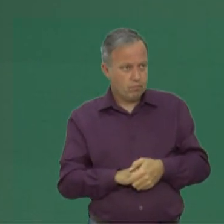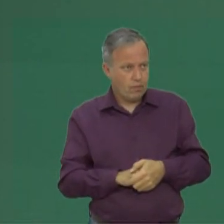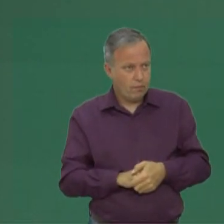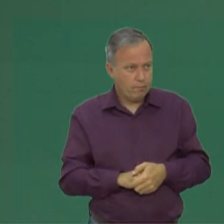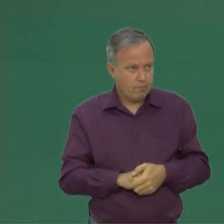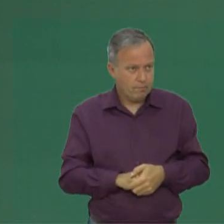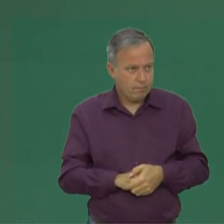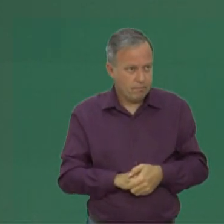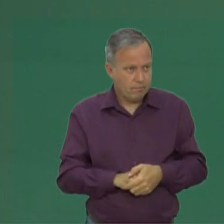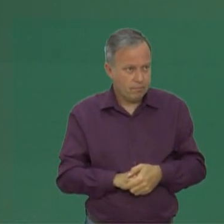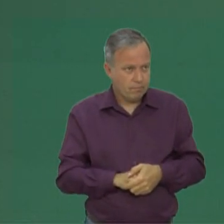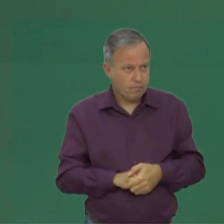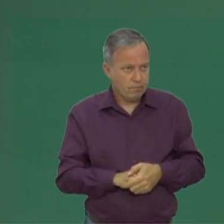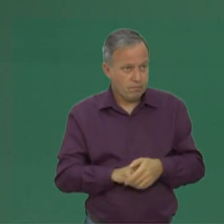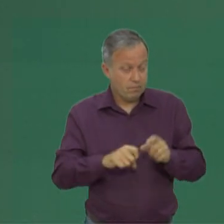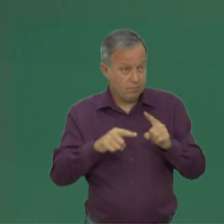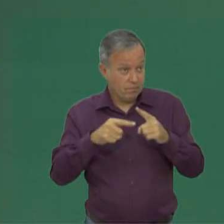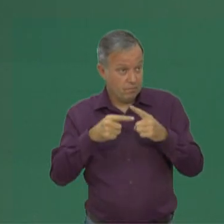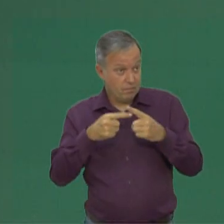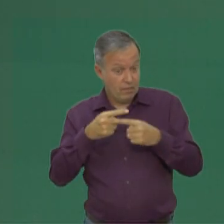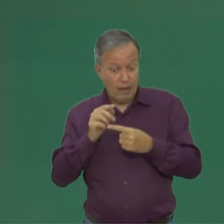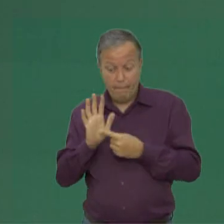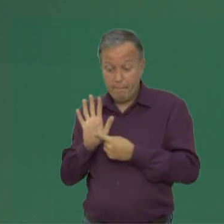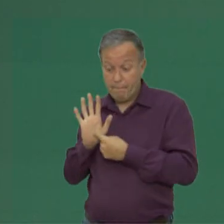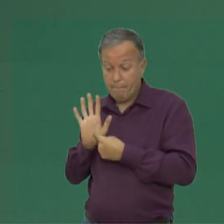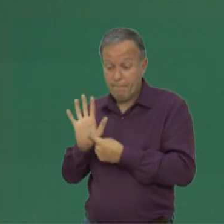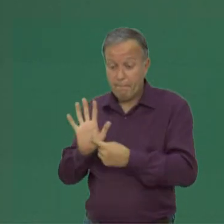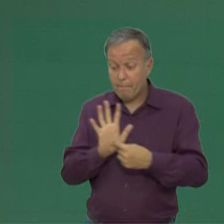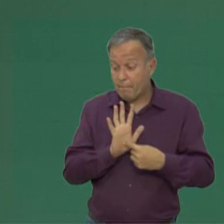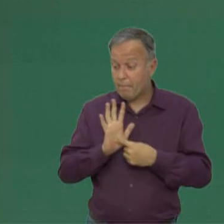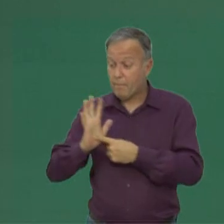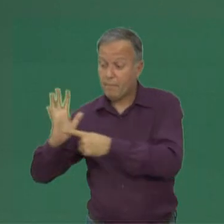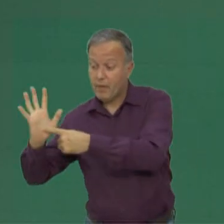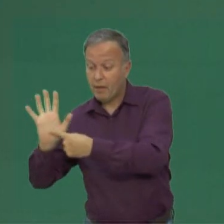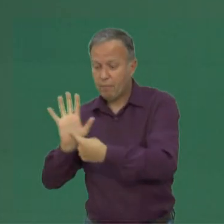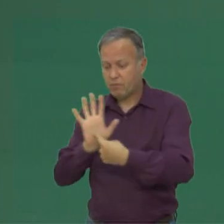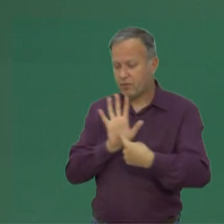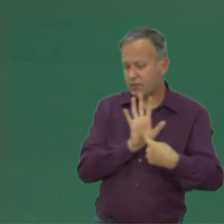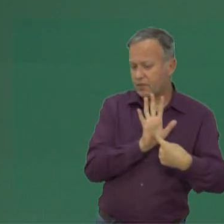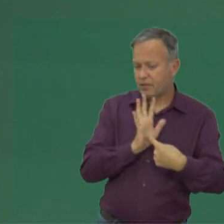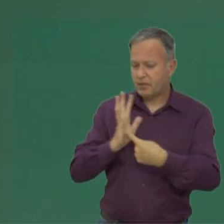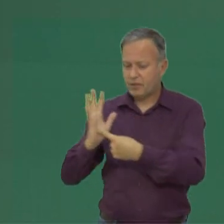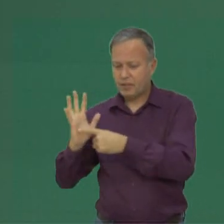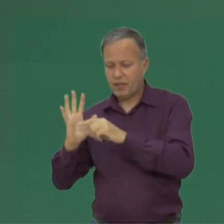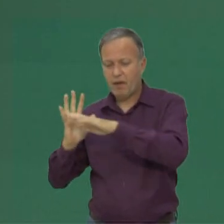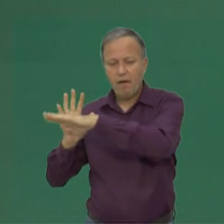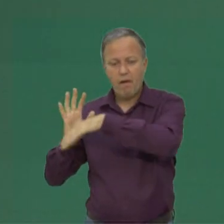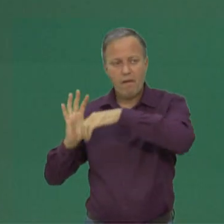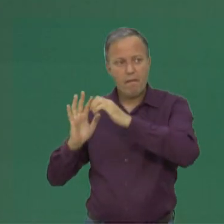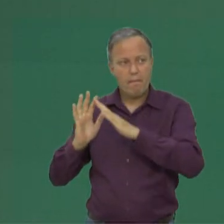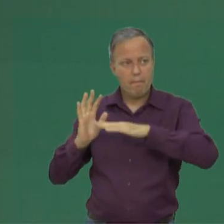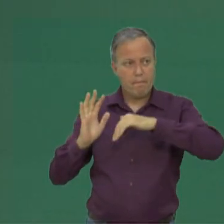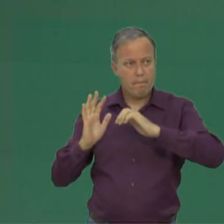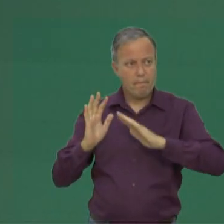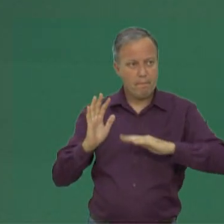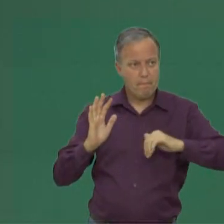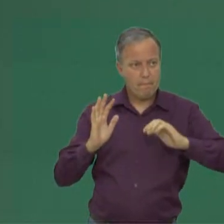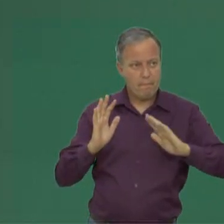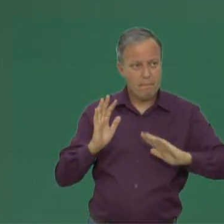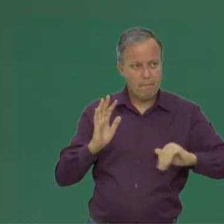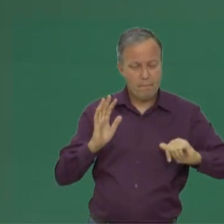Enmascarada por maranhas de lianas, essa vegetação que fica em volta do rio. Algum ninho